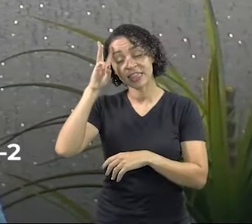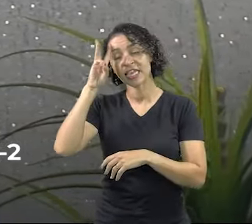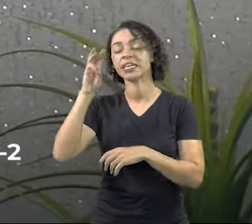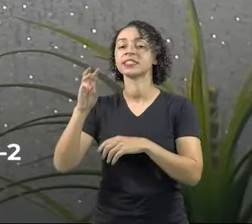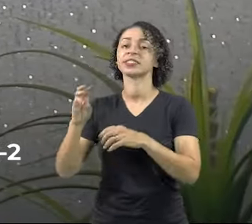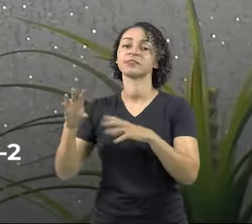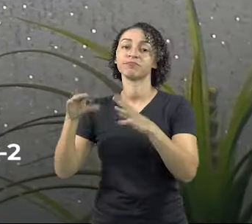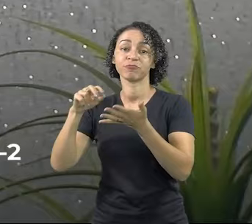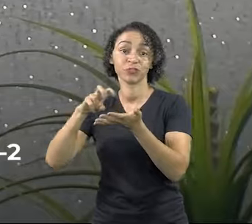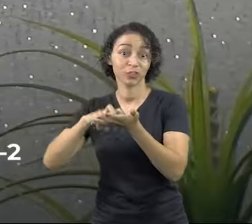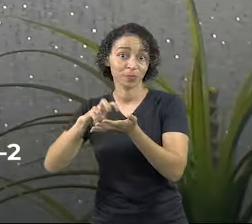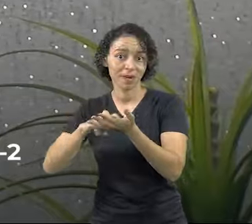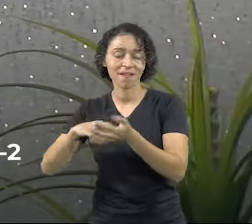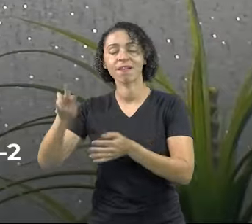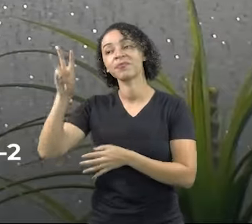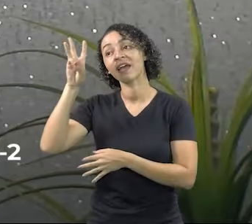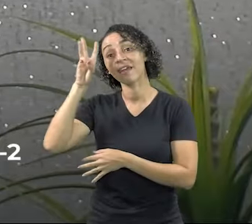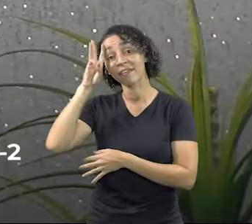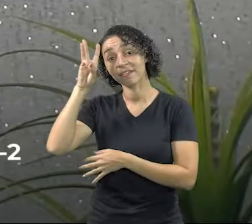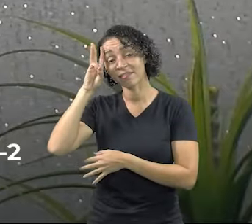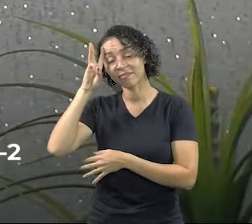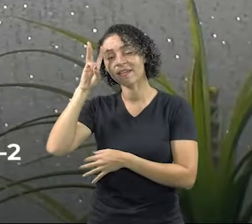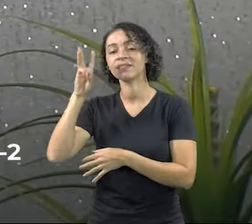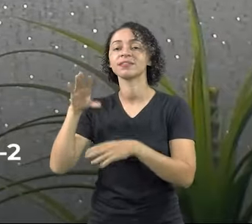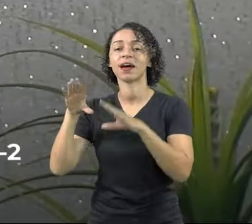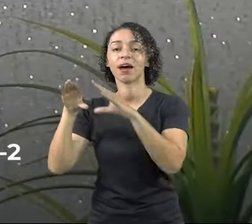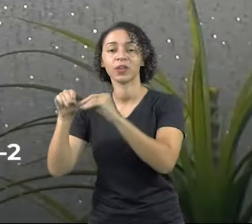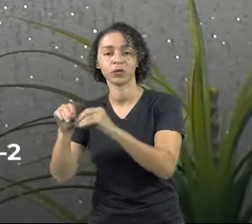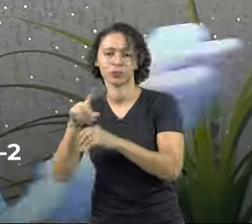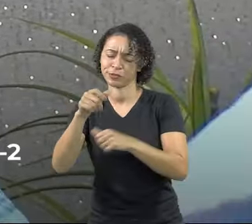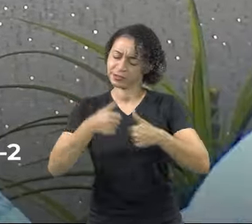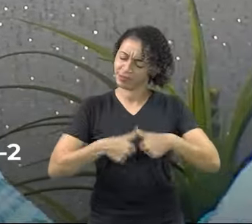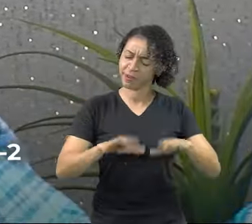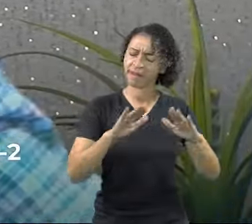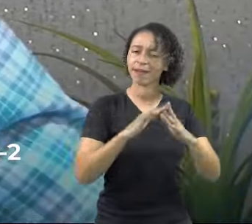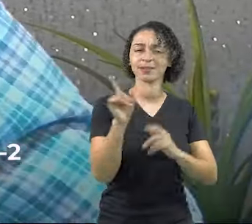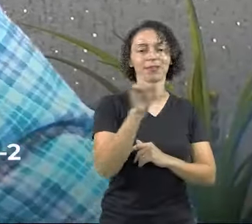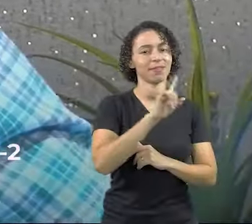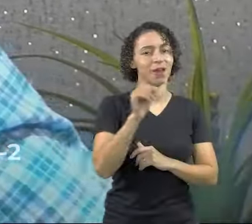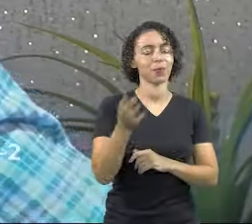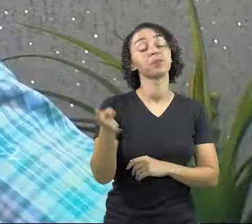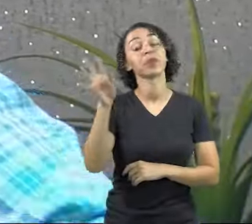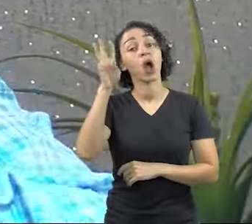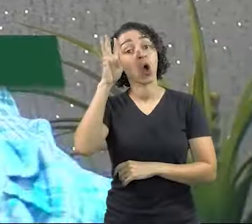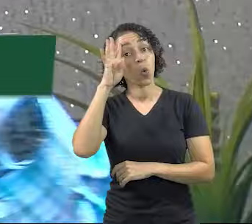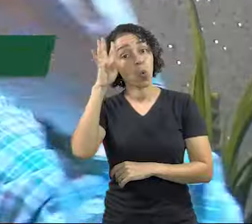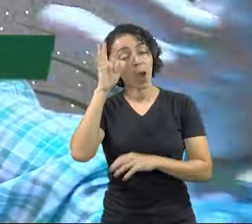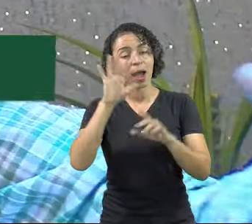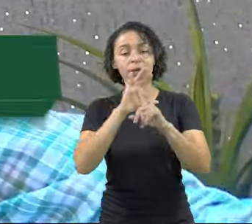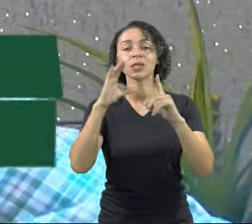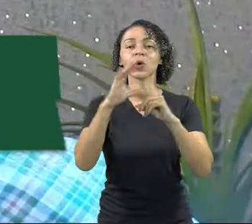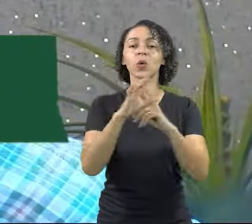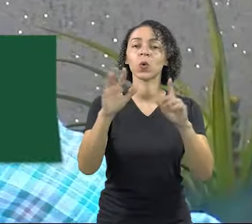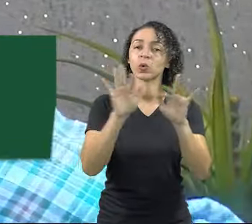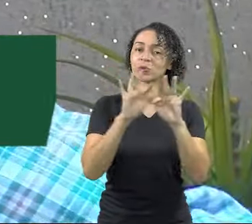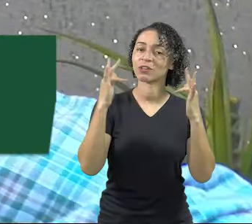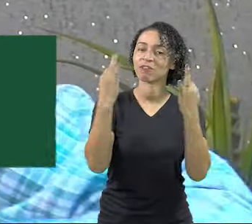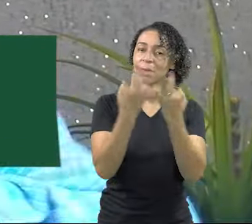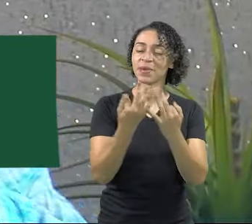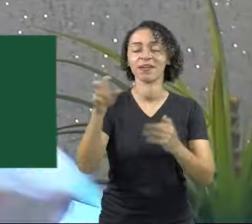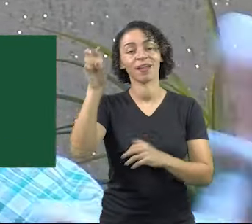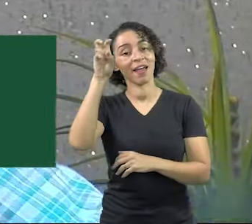terça dia 30 pela manhã e na terça dia 30 à noite você vai ficar em casa quarta-feira é culto da